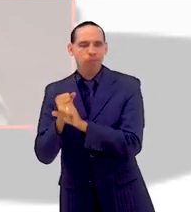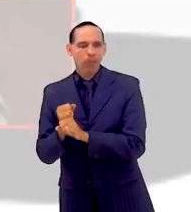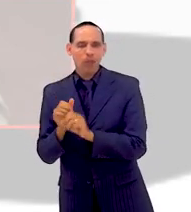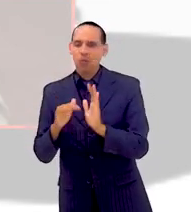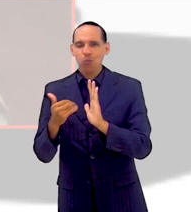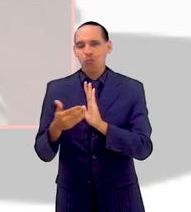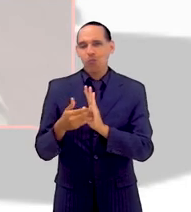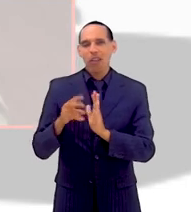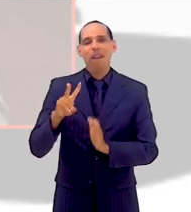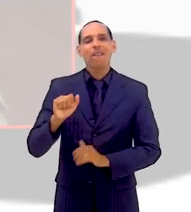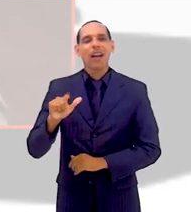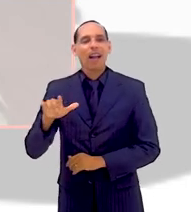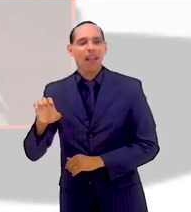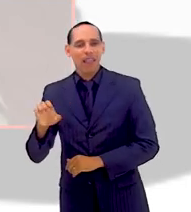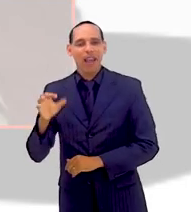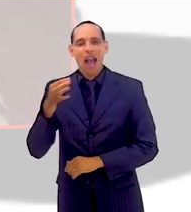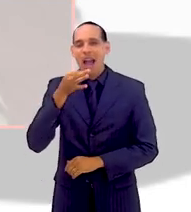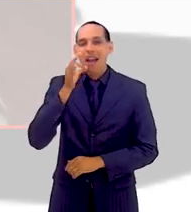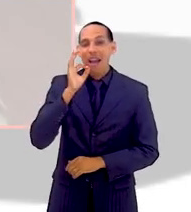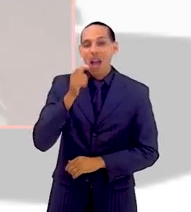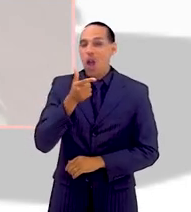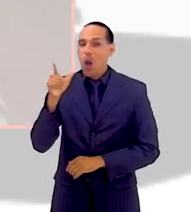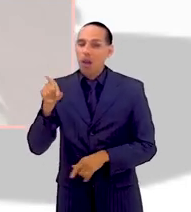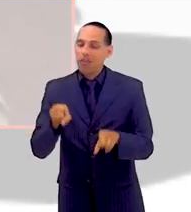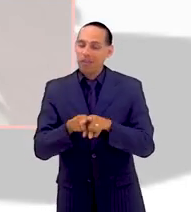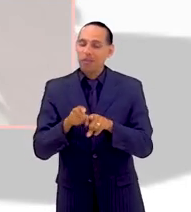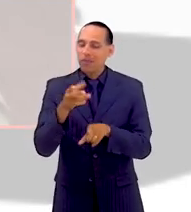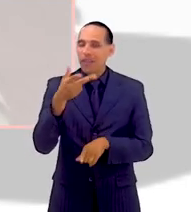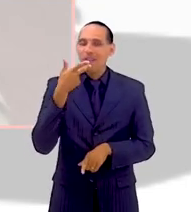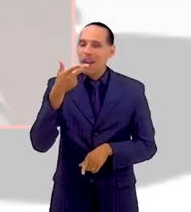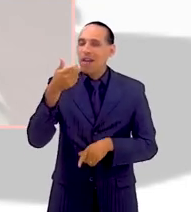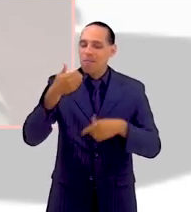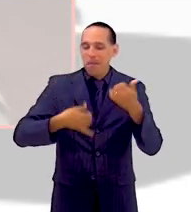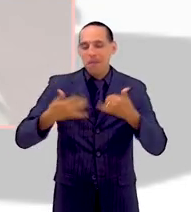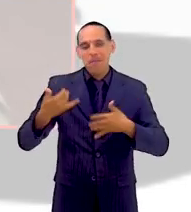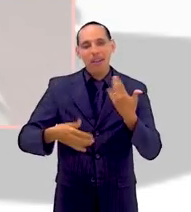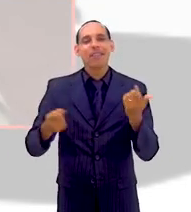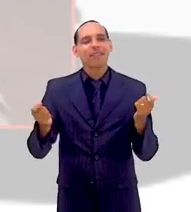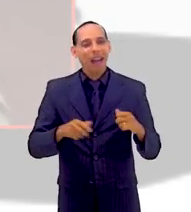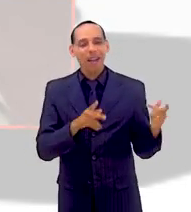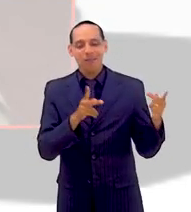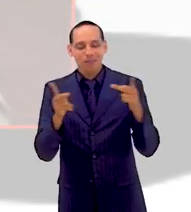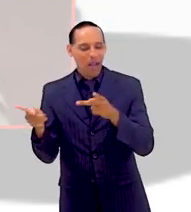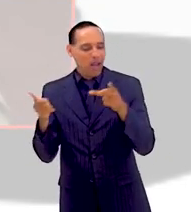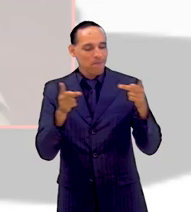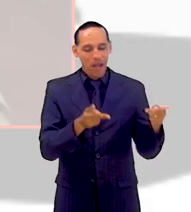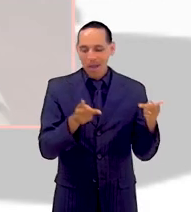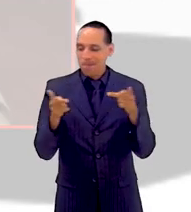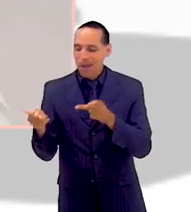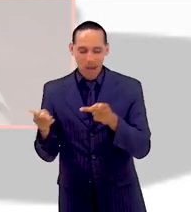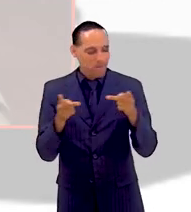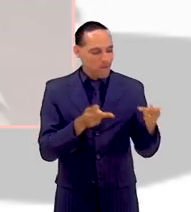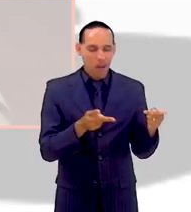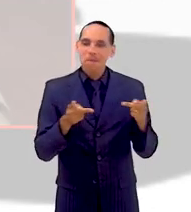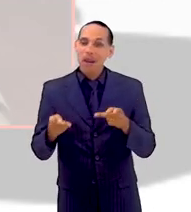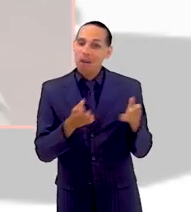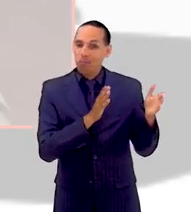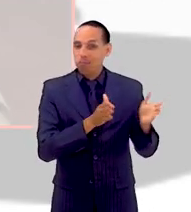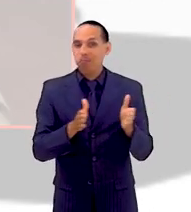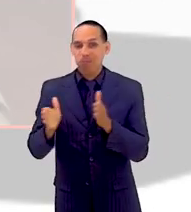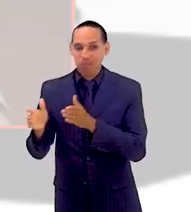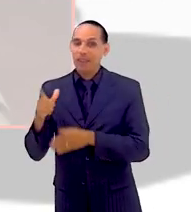região do Vale do Café e outras, né, que você também mencionou, podem ser objeto de visitação, estão organizadas para